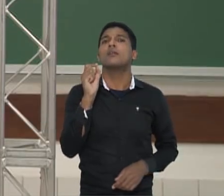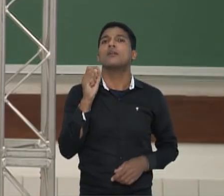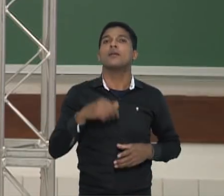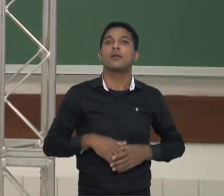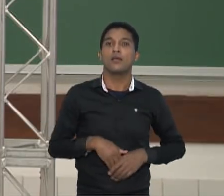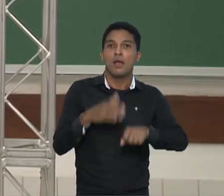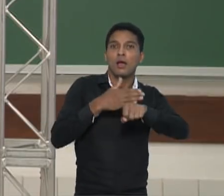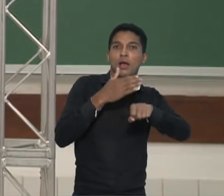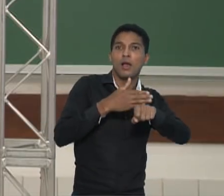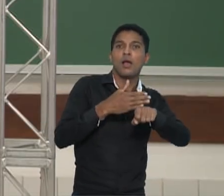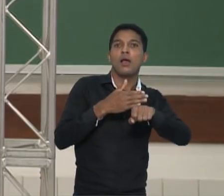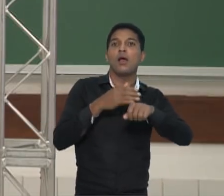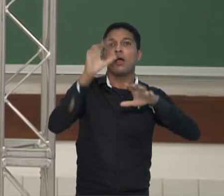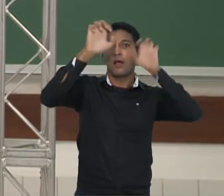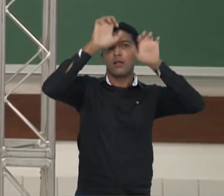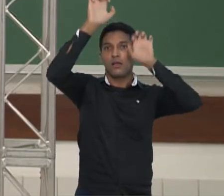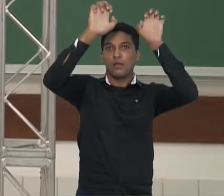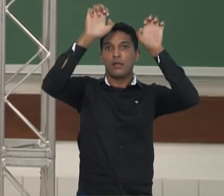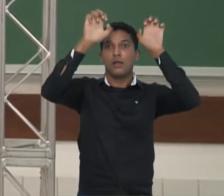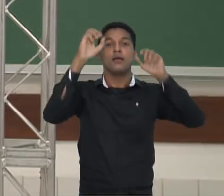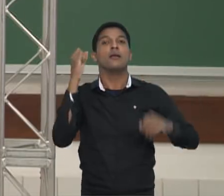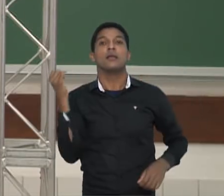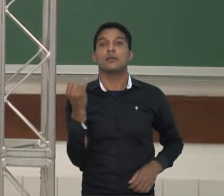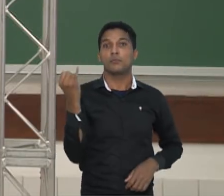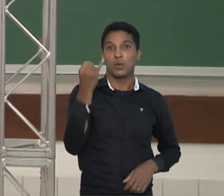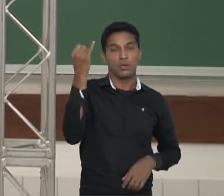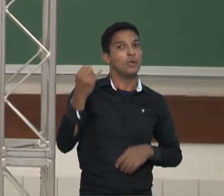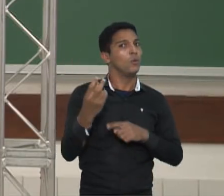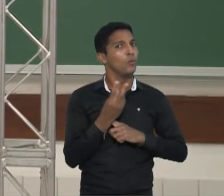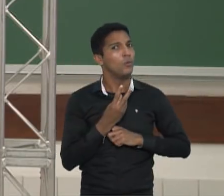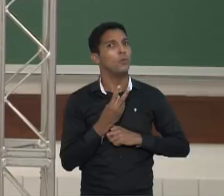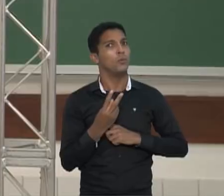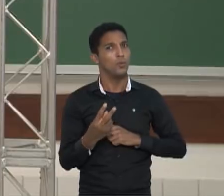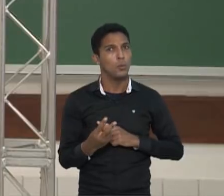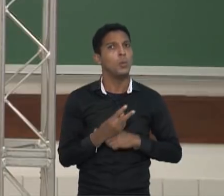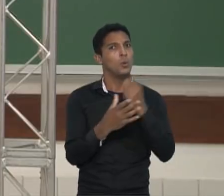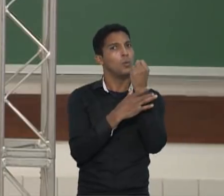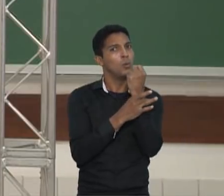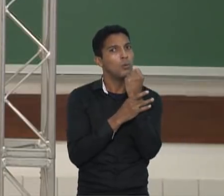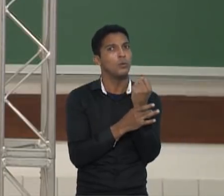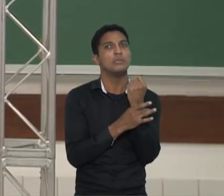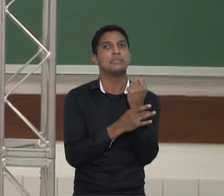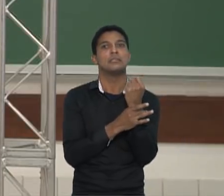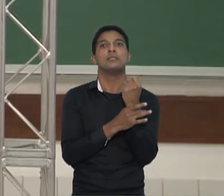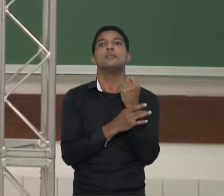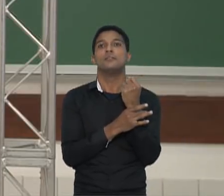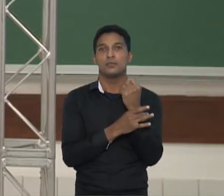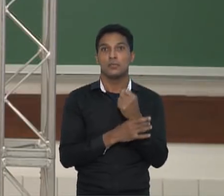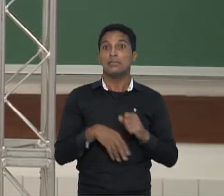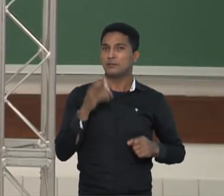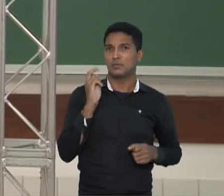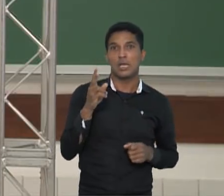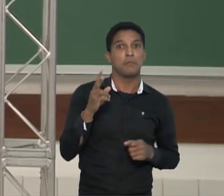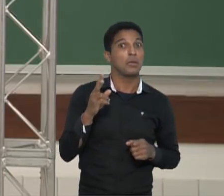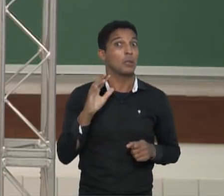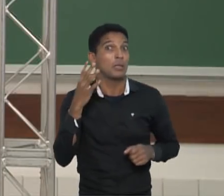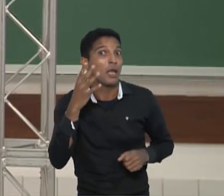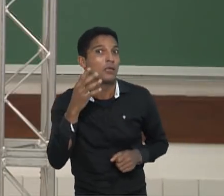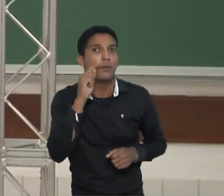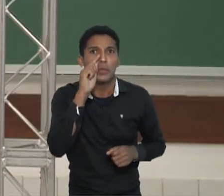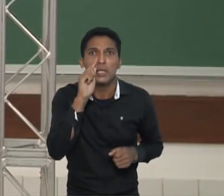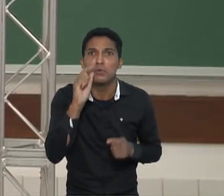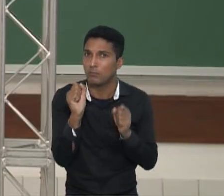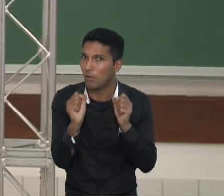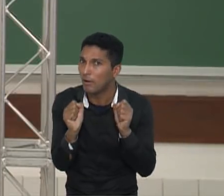nessas atividades é essencial o cuidado com a segurança. Sempre há o risco, mas esse